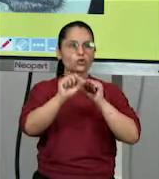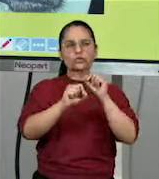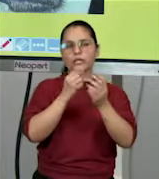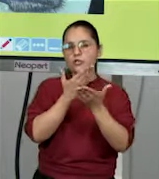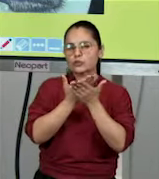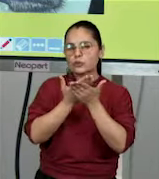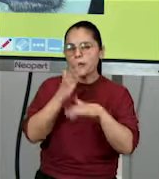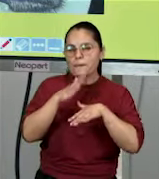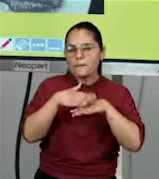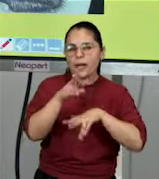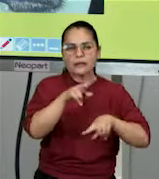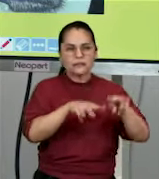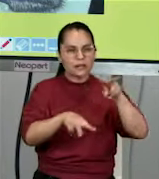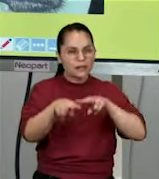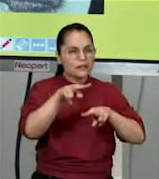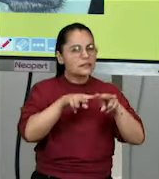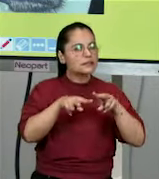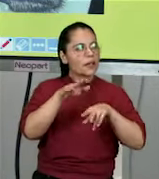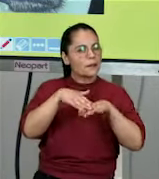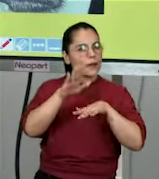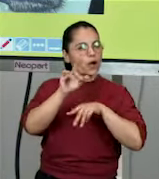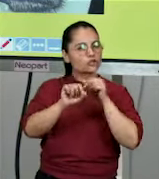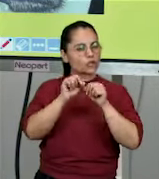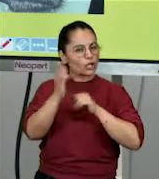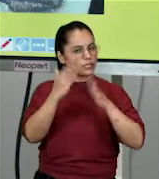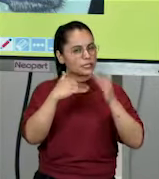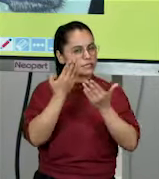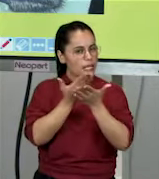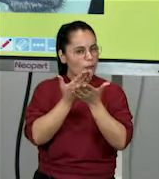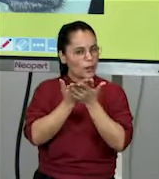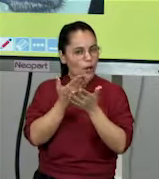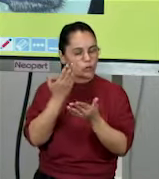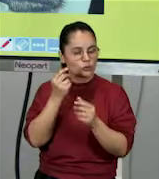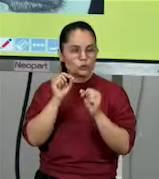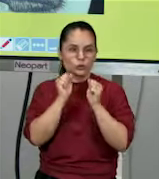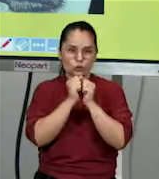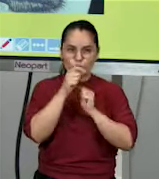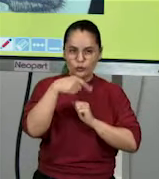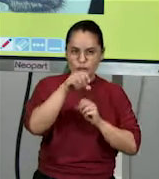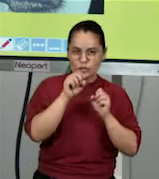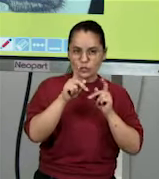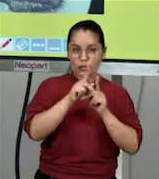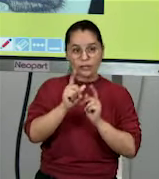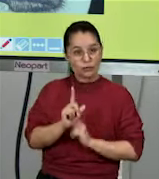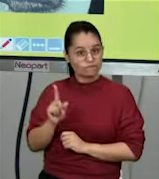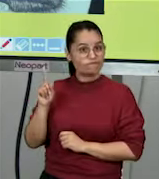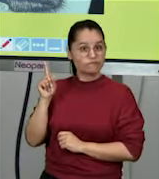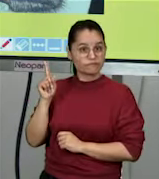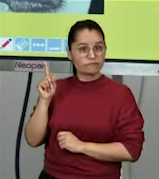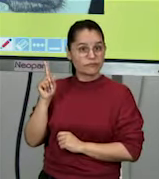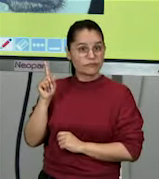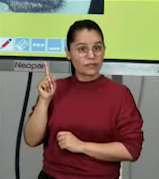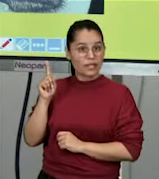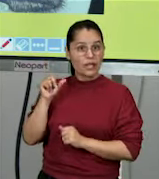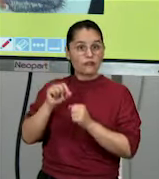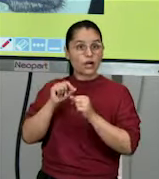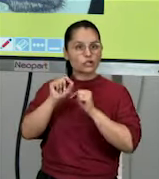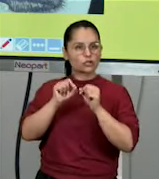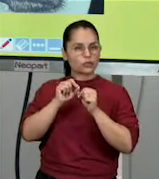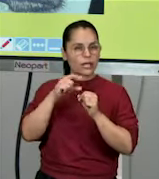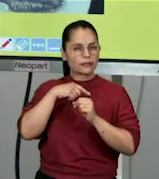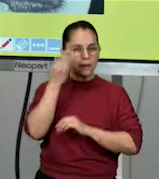pouco mais e analisar um pouco mais o que eu tenho trazido aqui para aula, para estudar com vocês, ok? Então a estilo, a gente cava